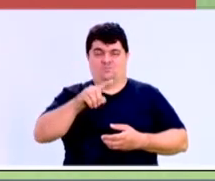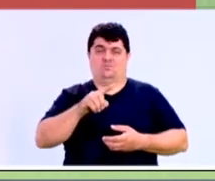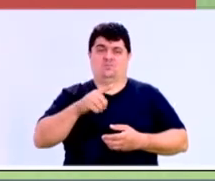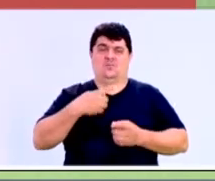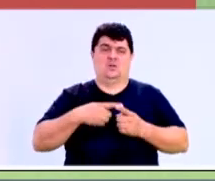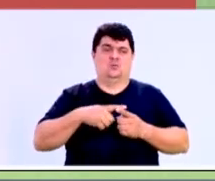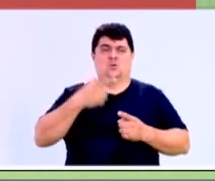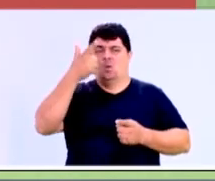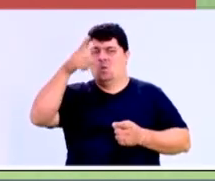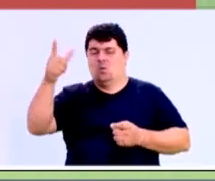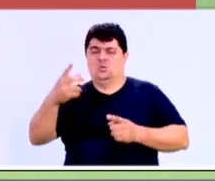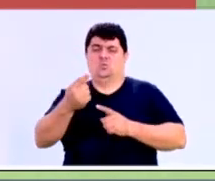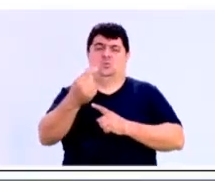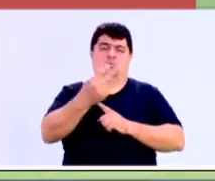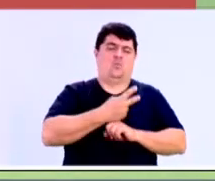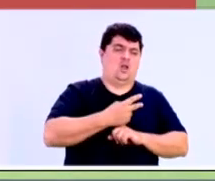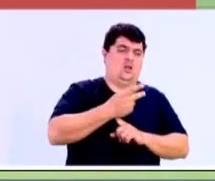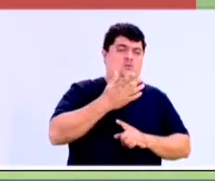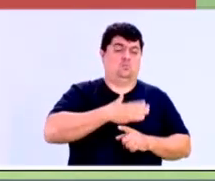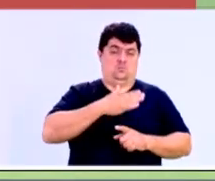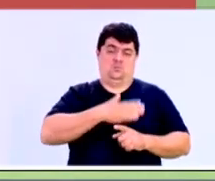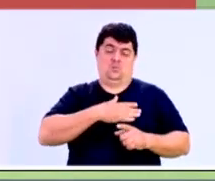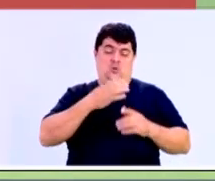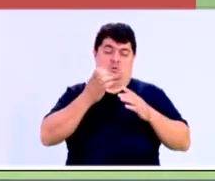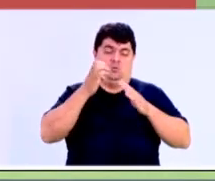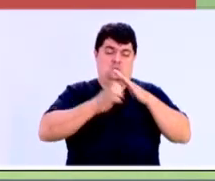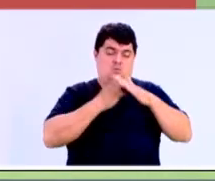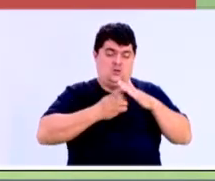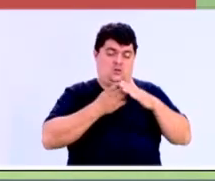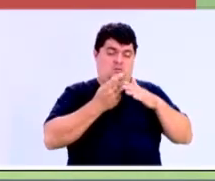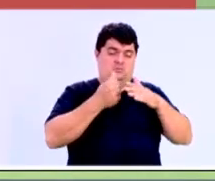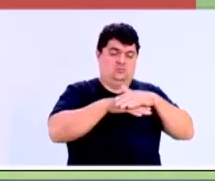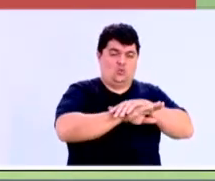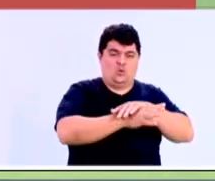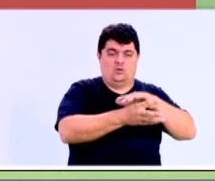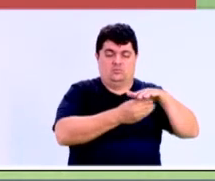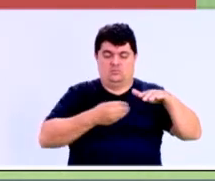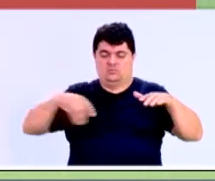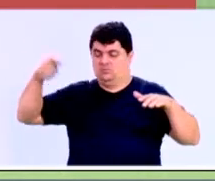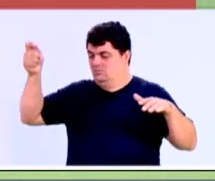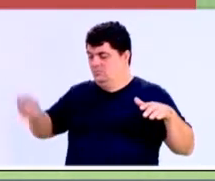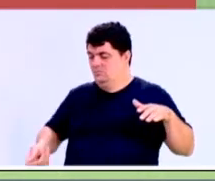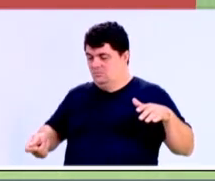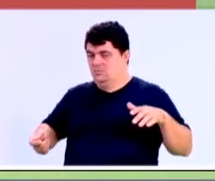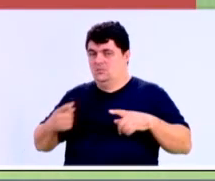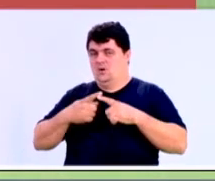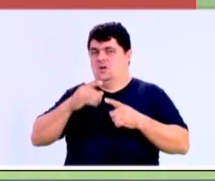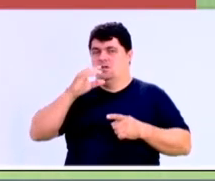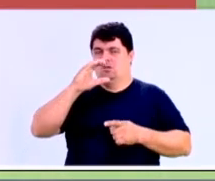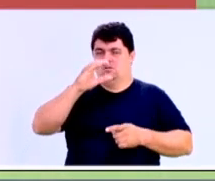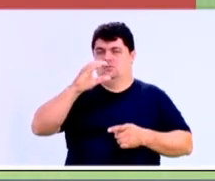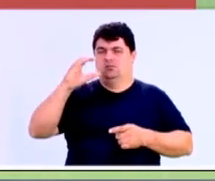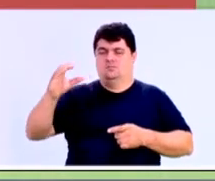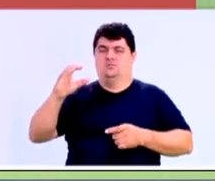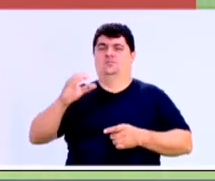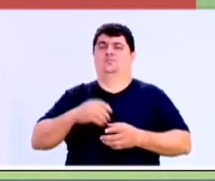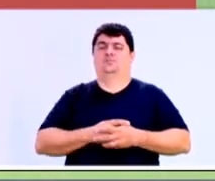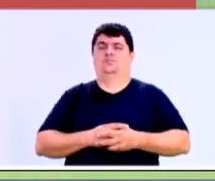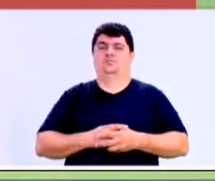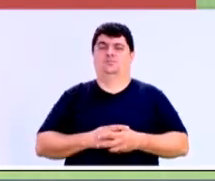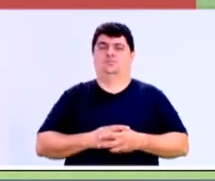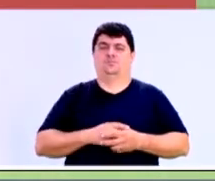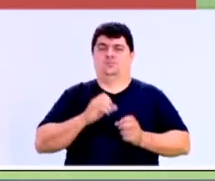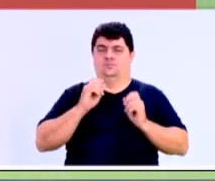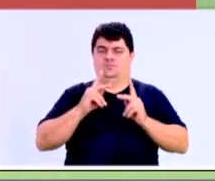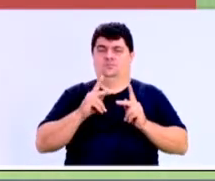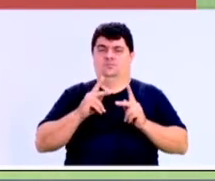não seja o recurso operacional. Então, esse aqui é o meu ciclo de caixa.